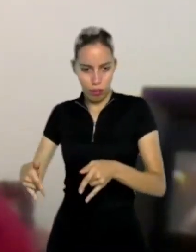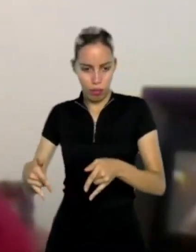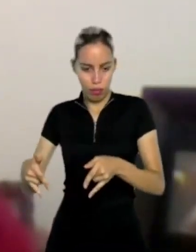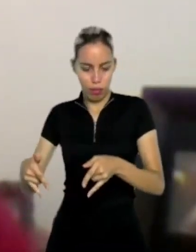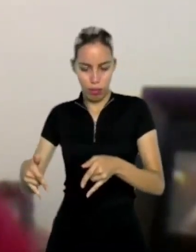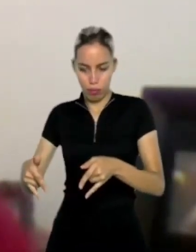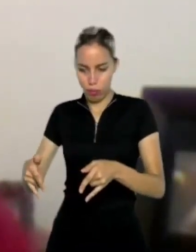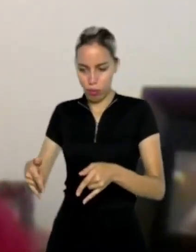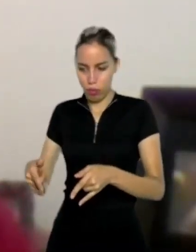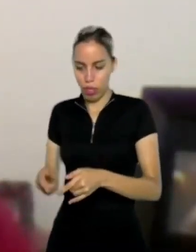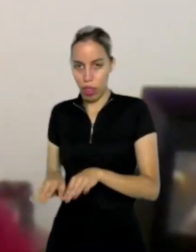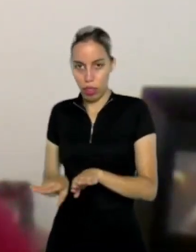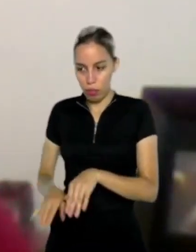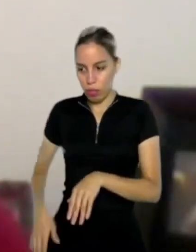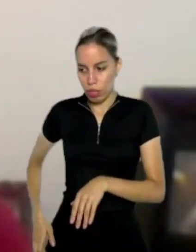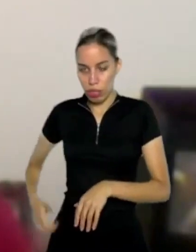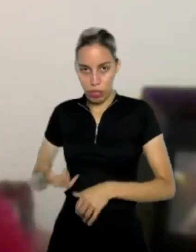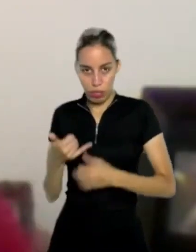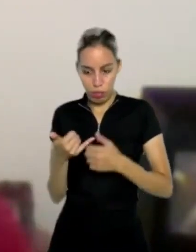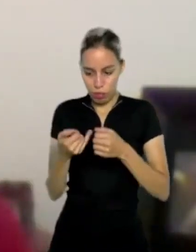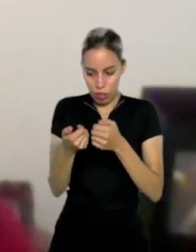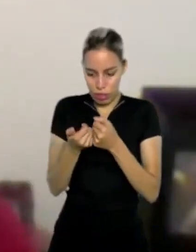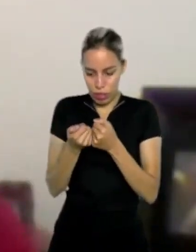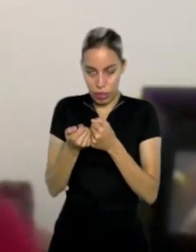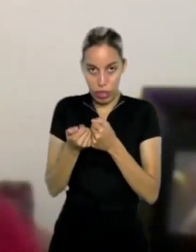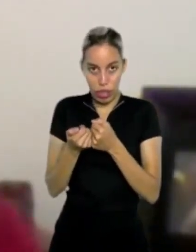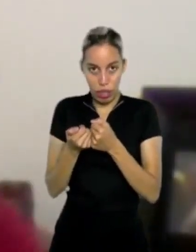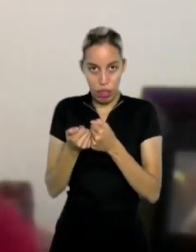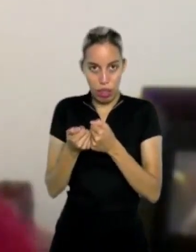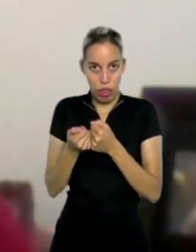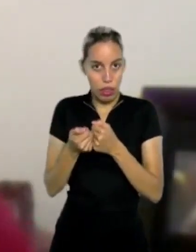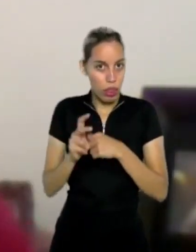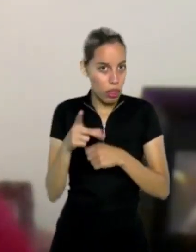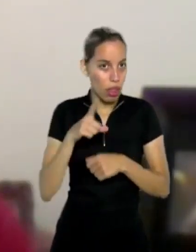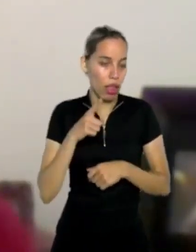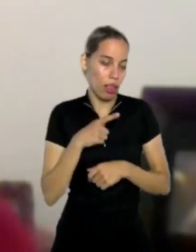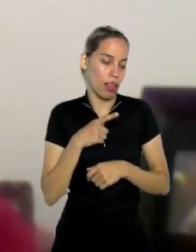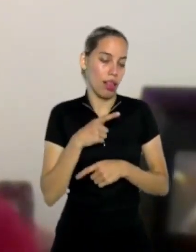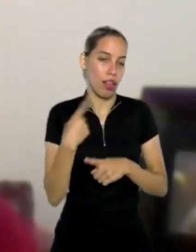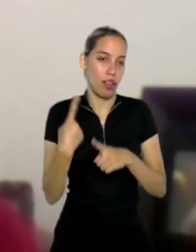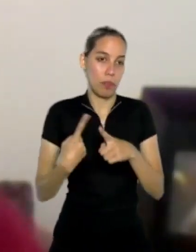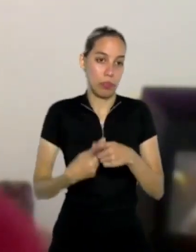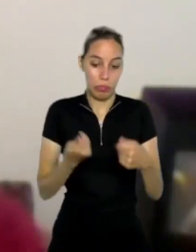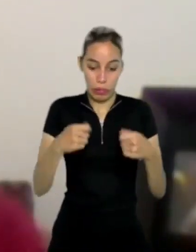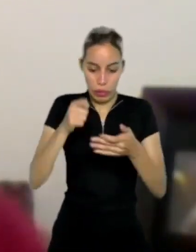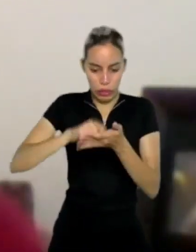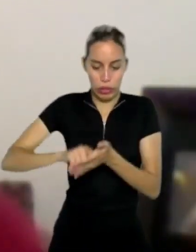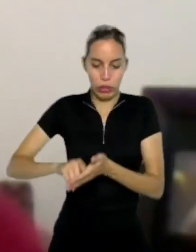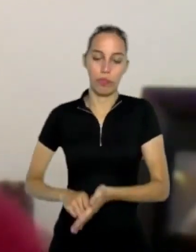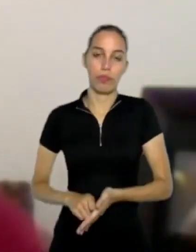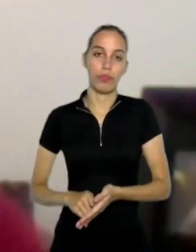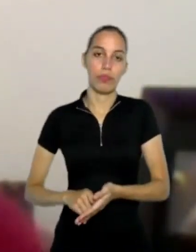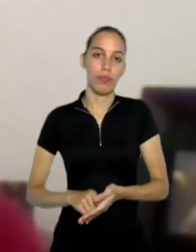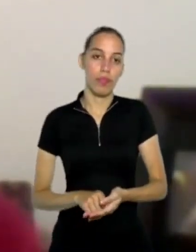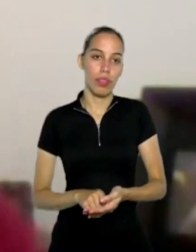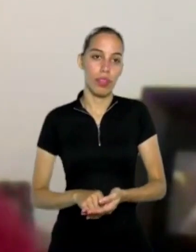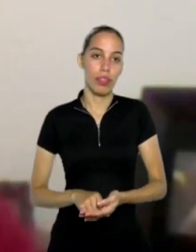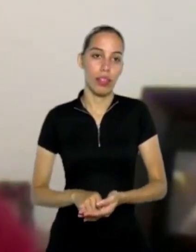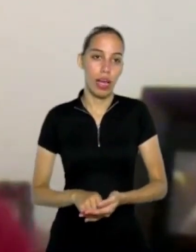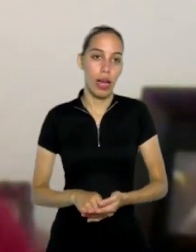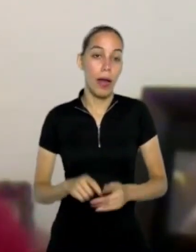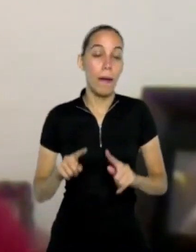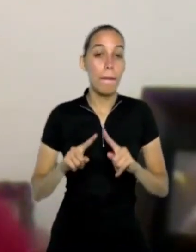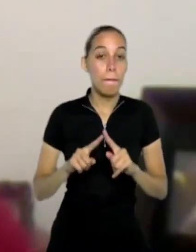nota de celular, para todo lado eu tenho as anotações. Mas geralmente é assim,